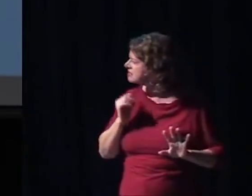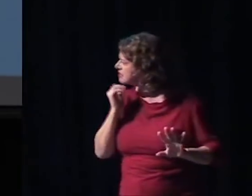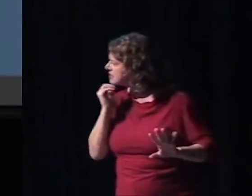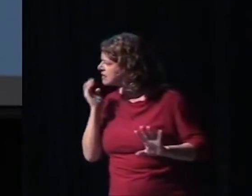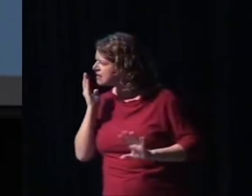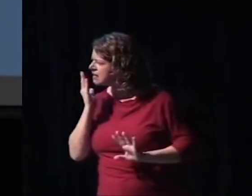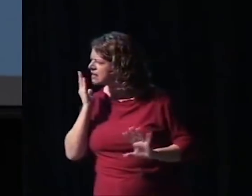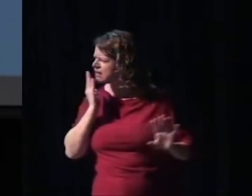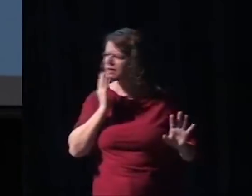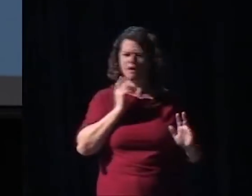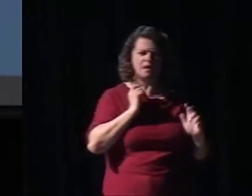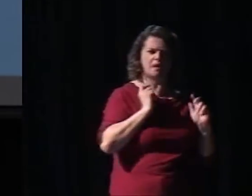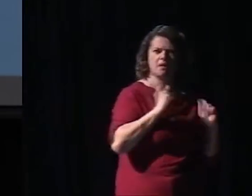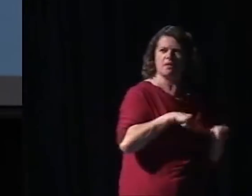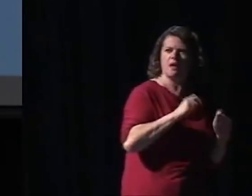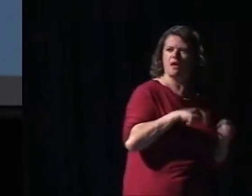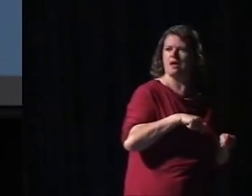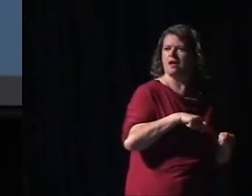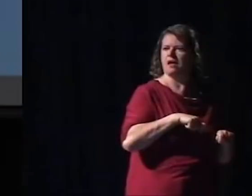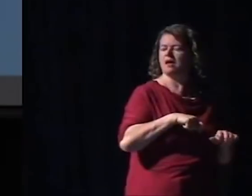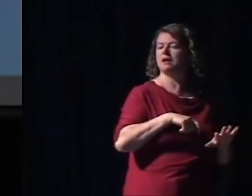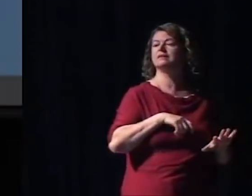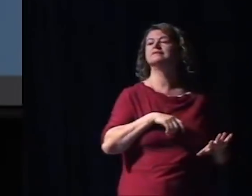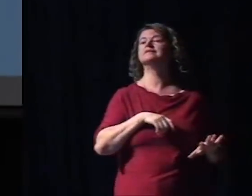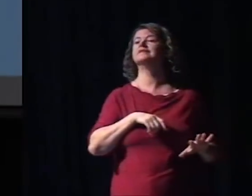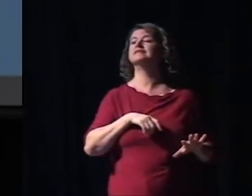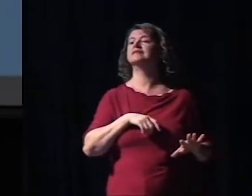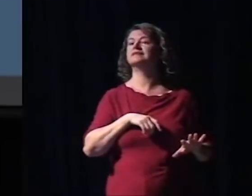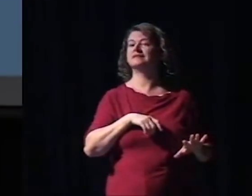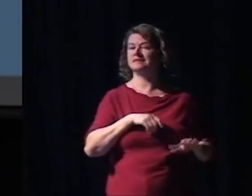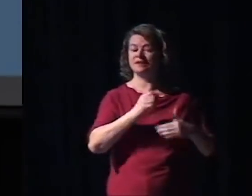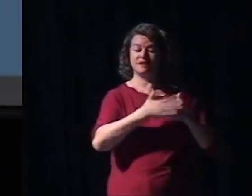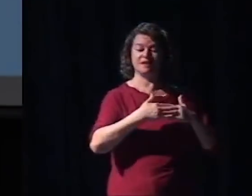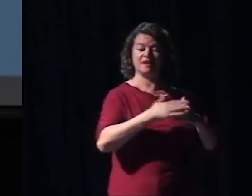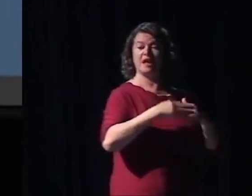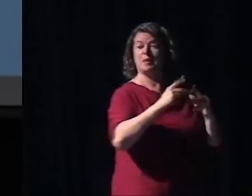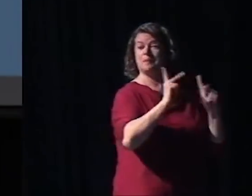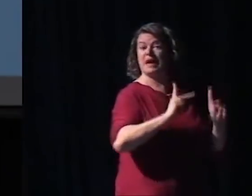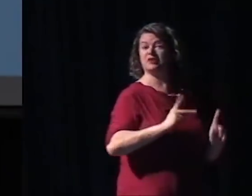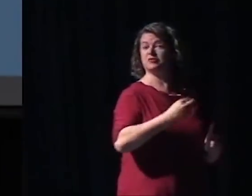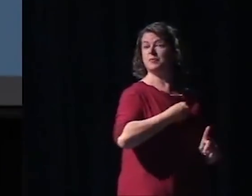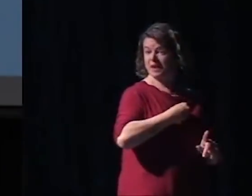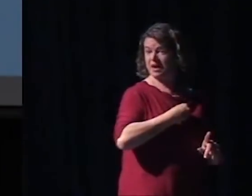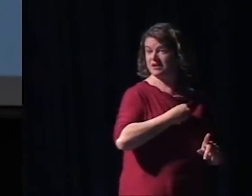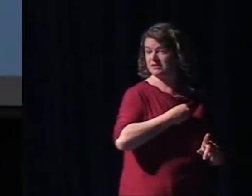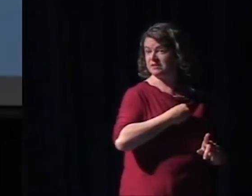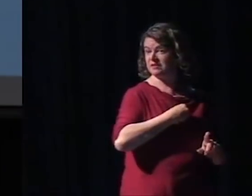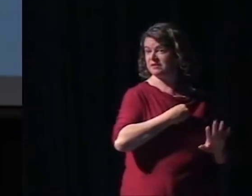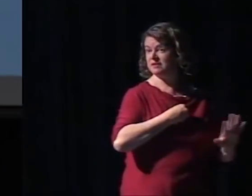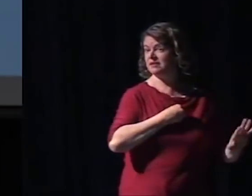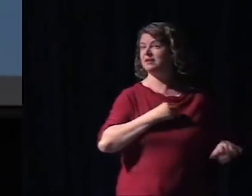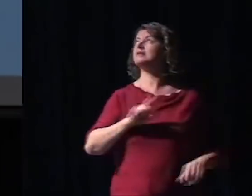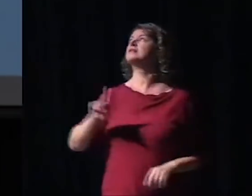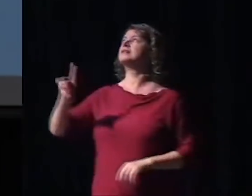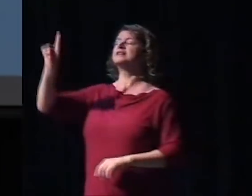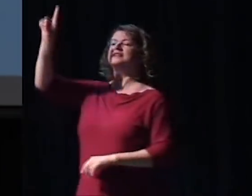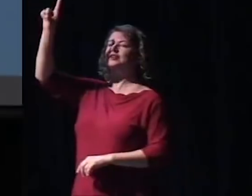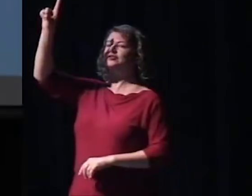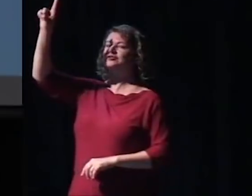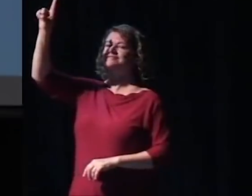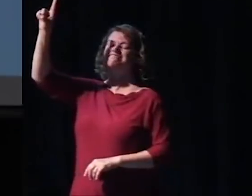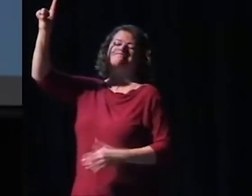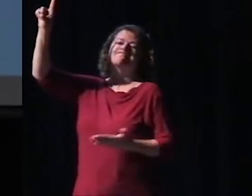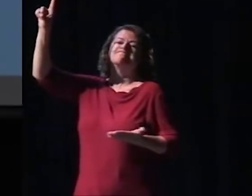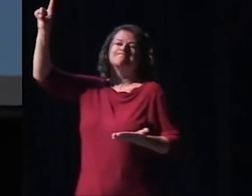aconchegante, então você tem paz com o pecado, mas não tem paz com Deus. Não tem.